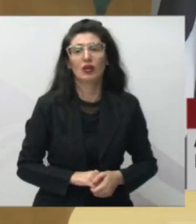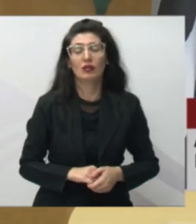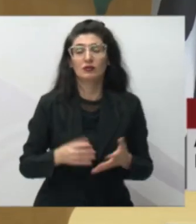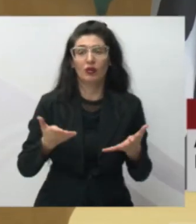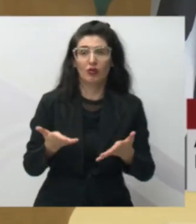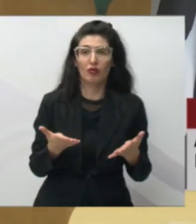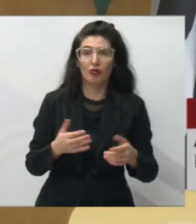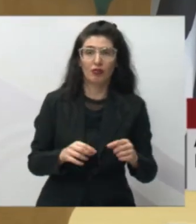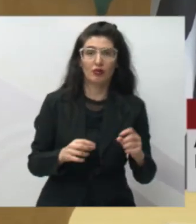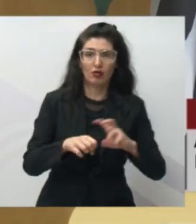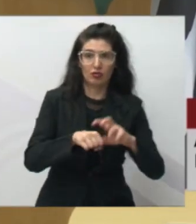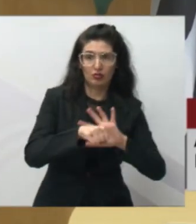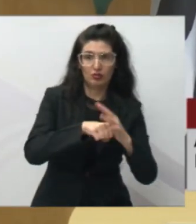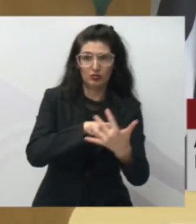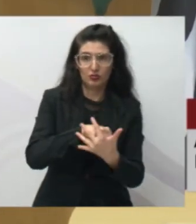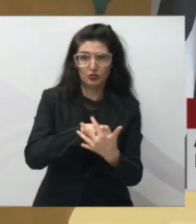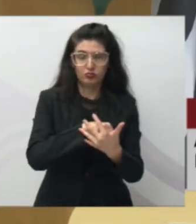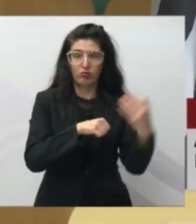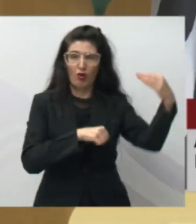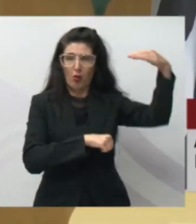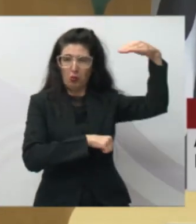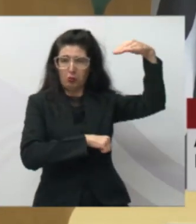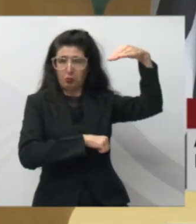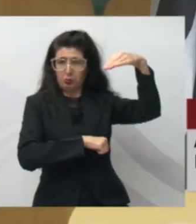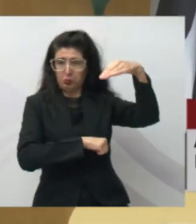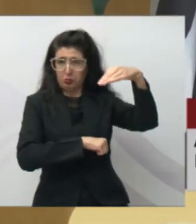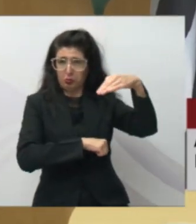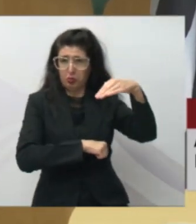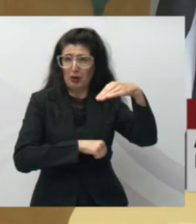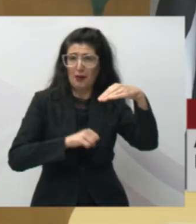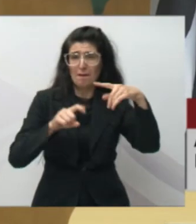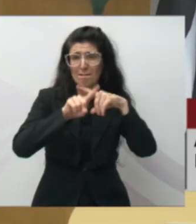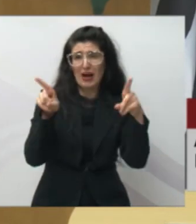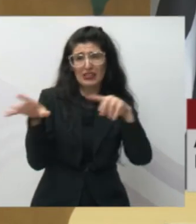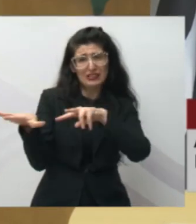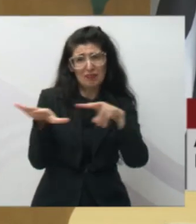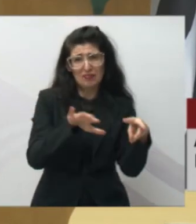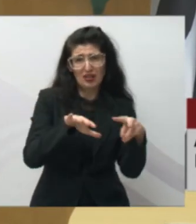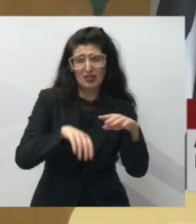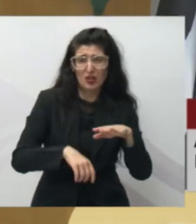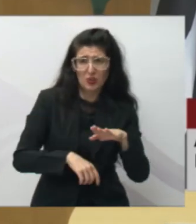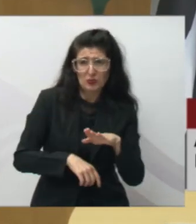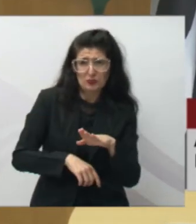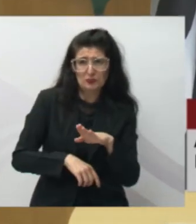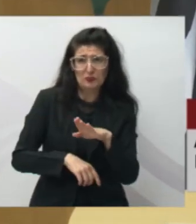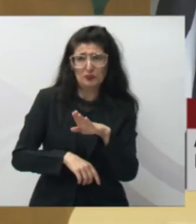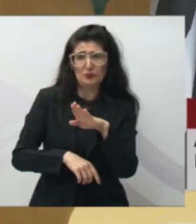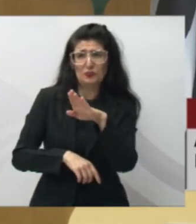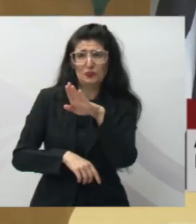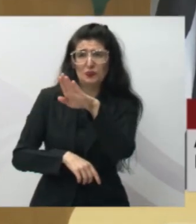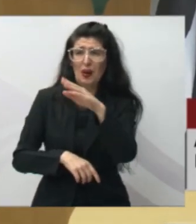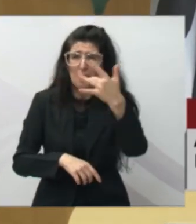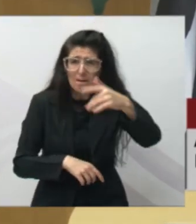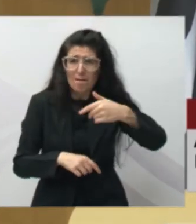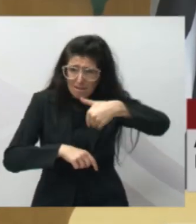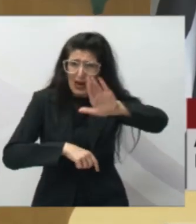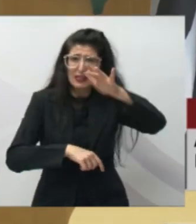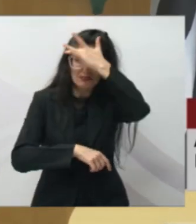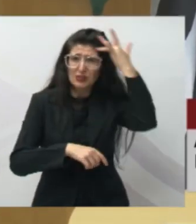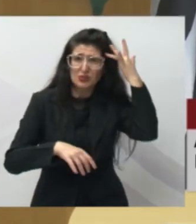aumento, um aumento de casos aí nas próximas semanas, mas longe das